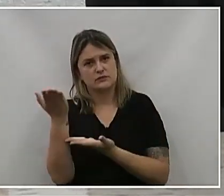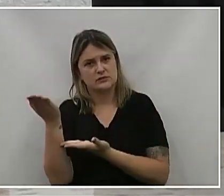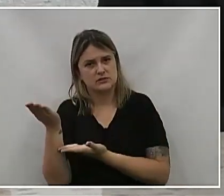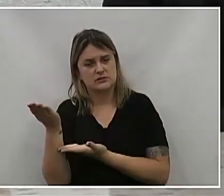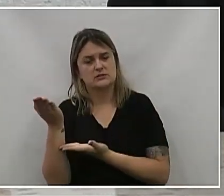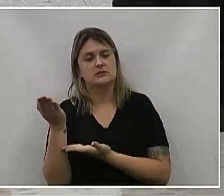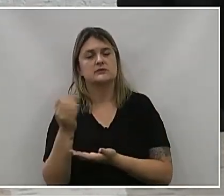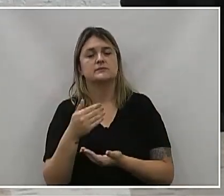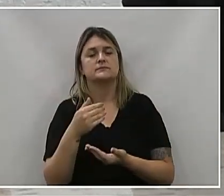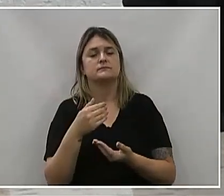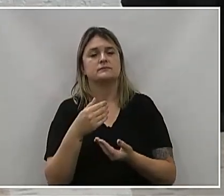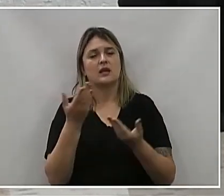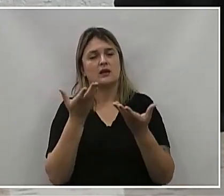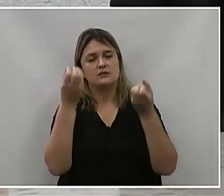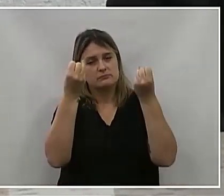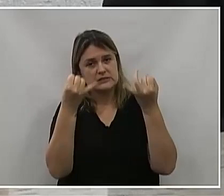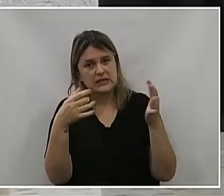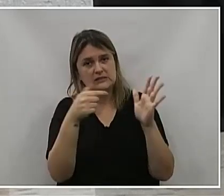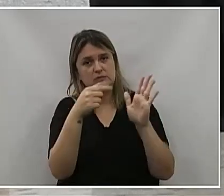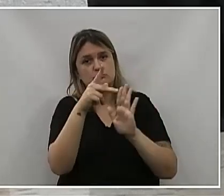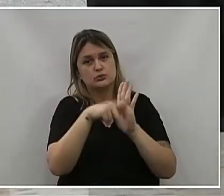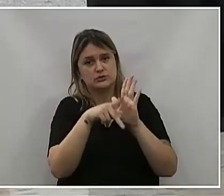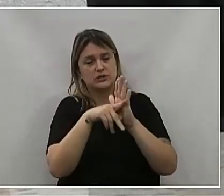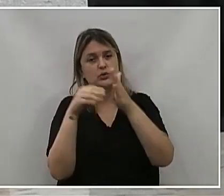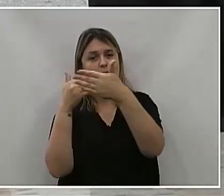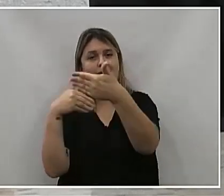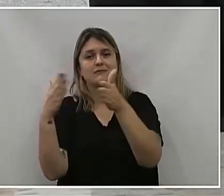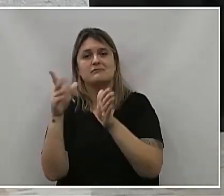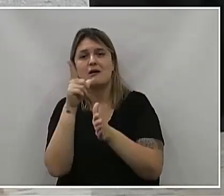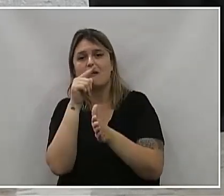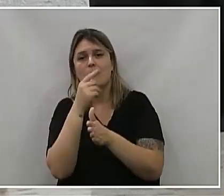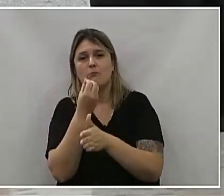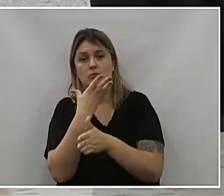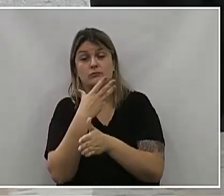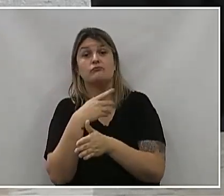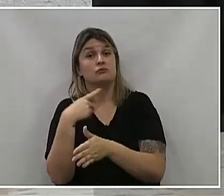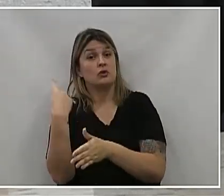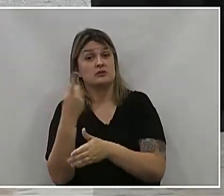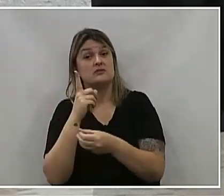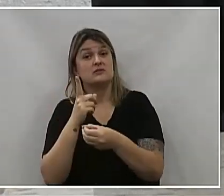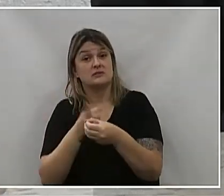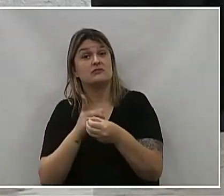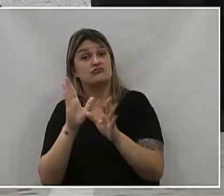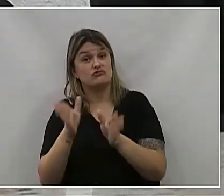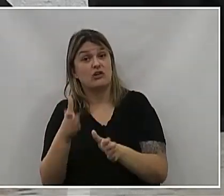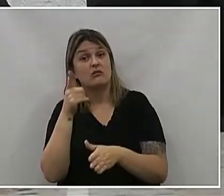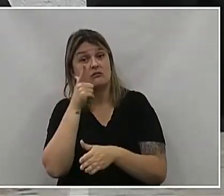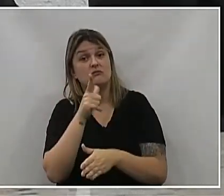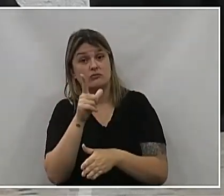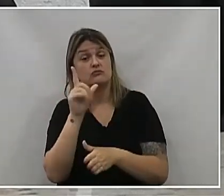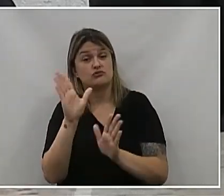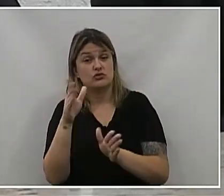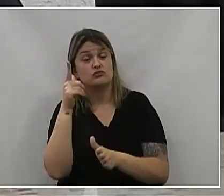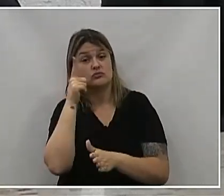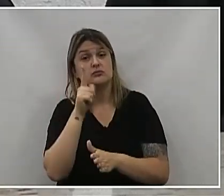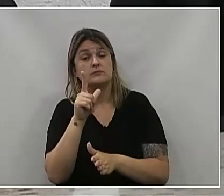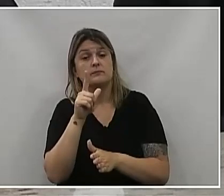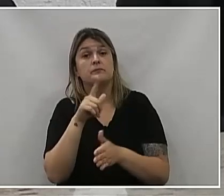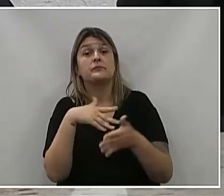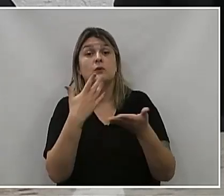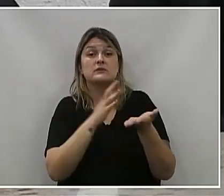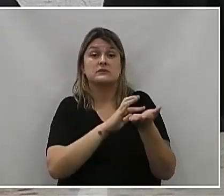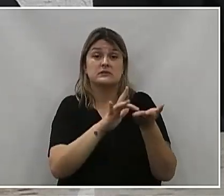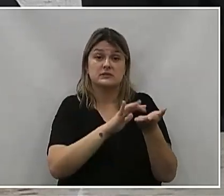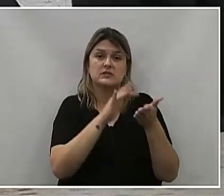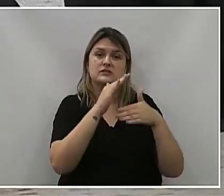excelências referente a este projeto de Caixa de Água Boa. O município já foi contemplado. Até então, a